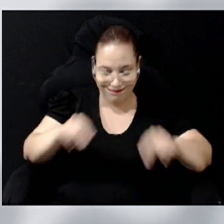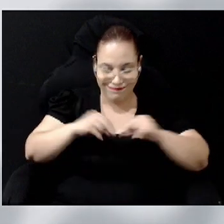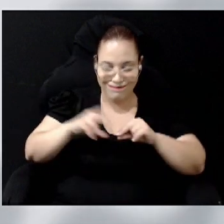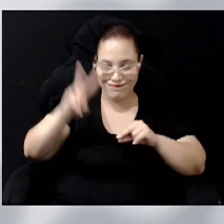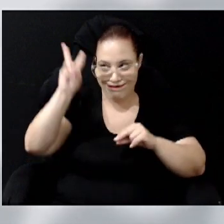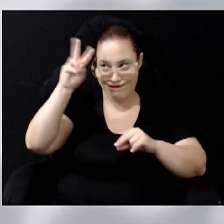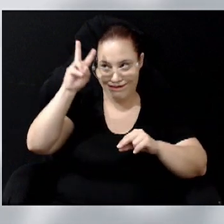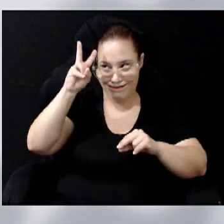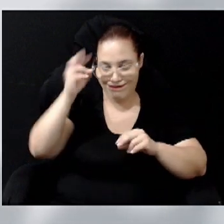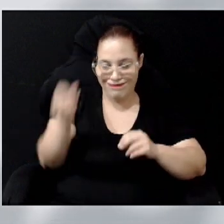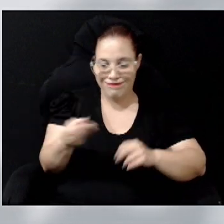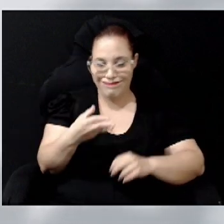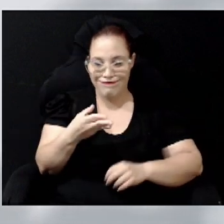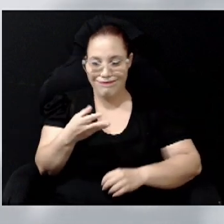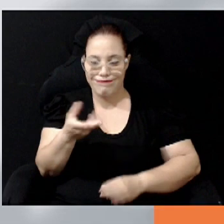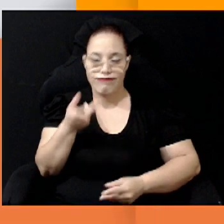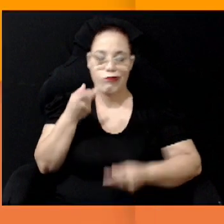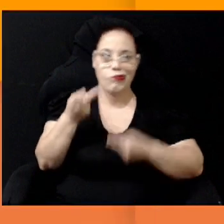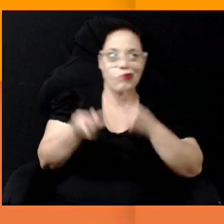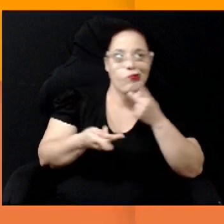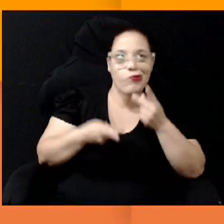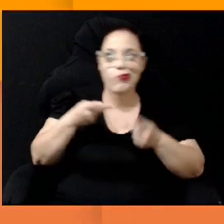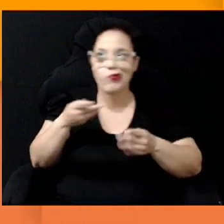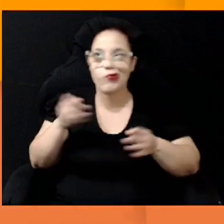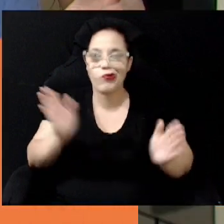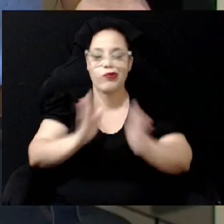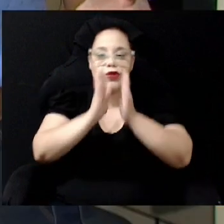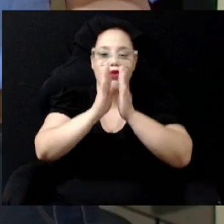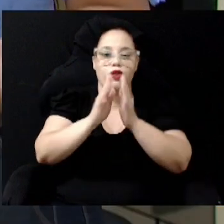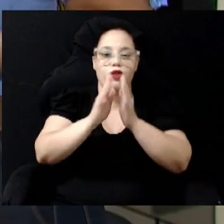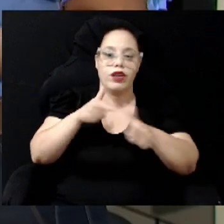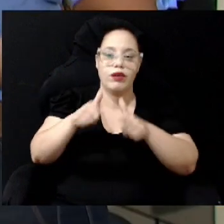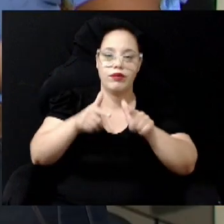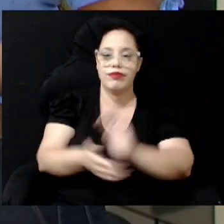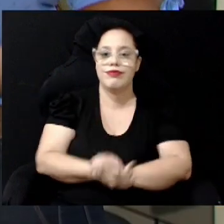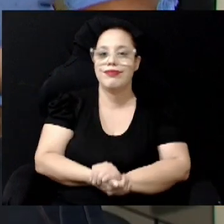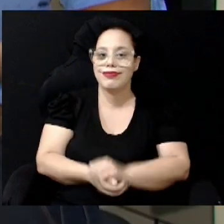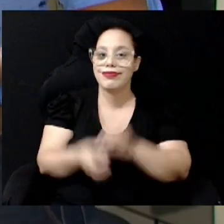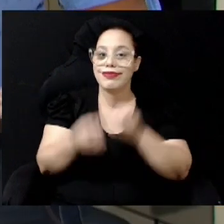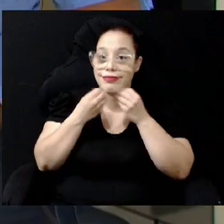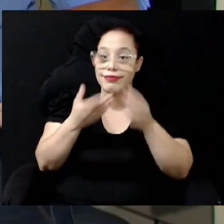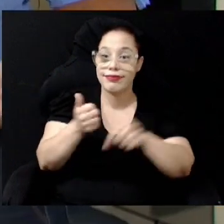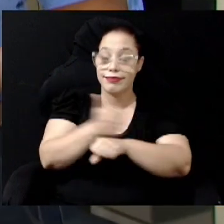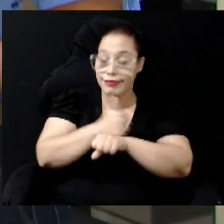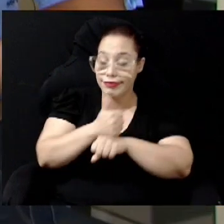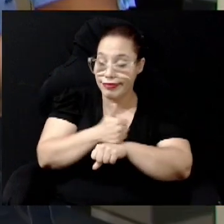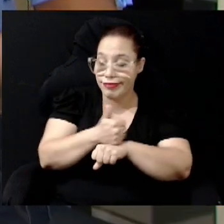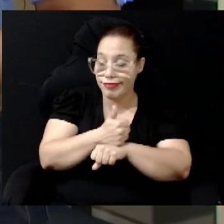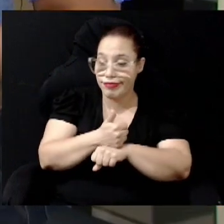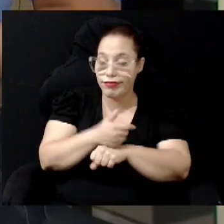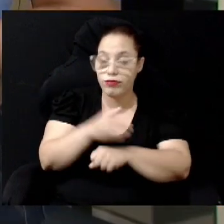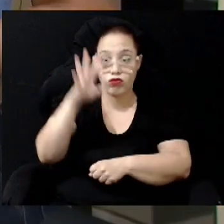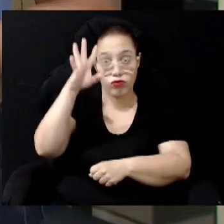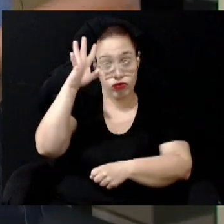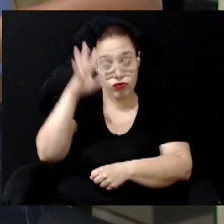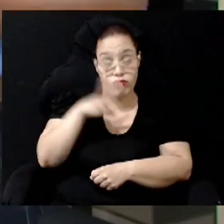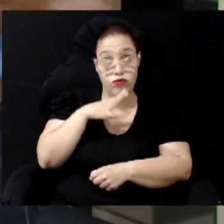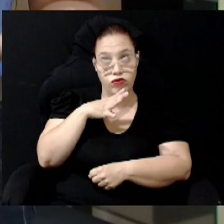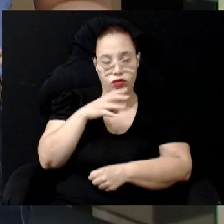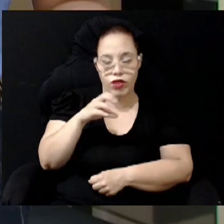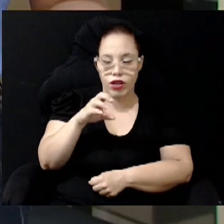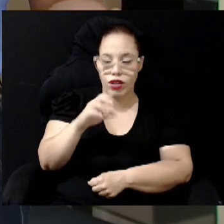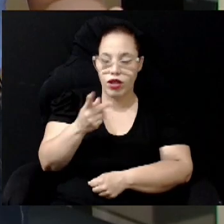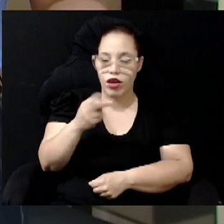novas perspectivas e frentes de trabalho. Muito bem, se liga na profissão para conhecer a profissão de historiador.